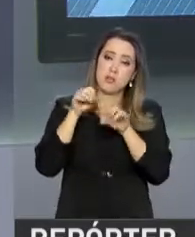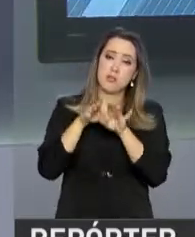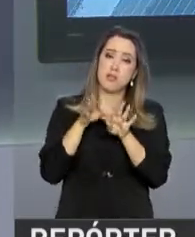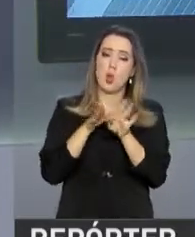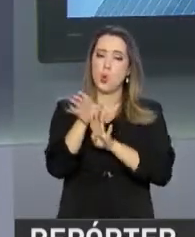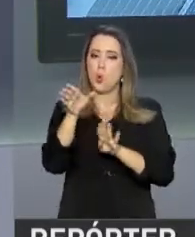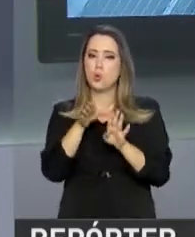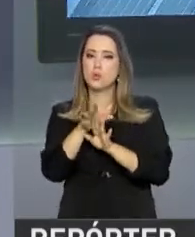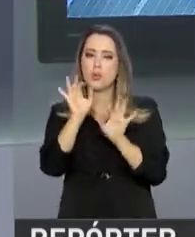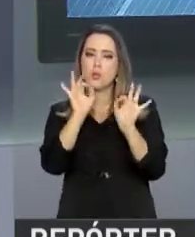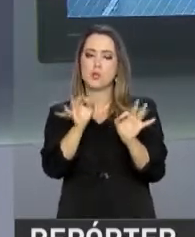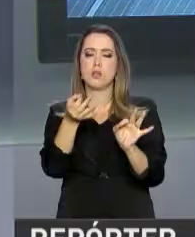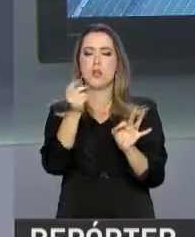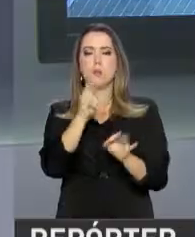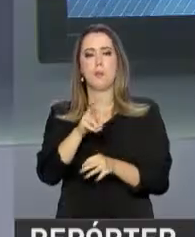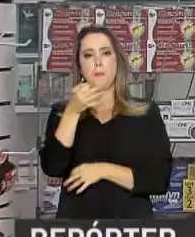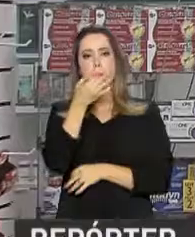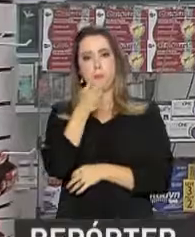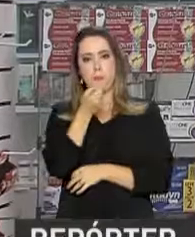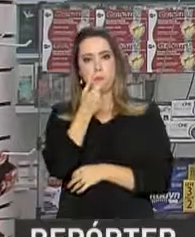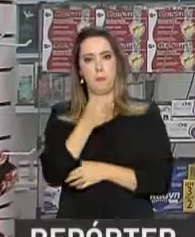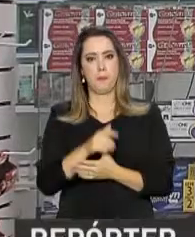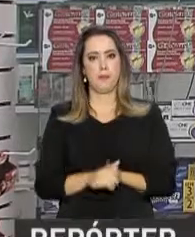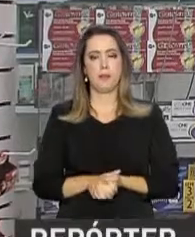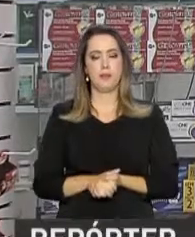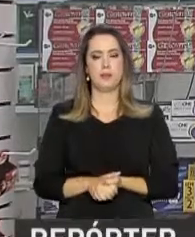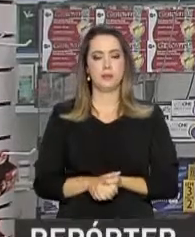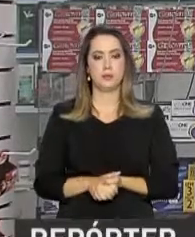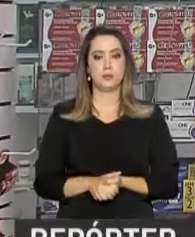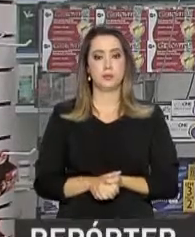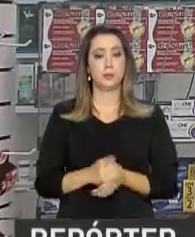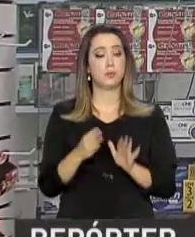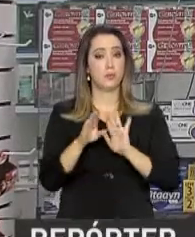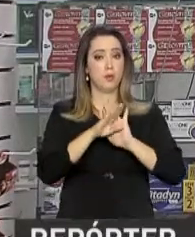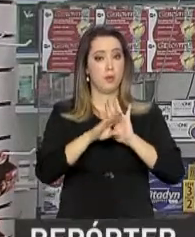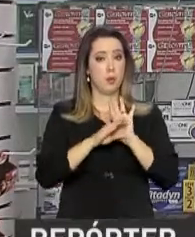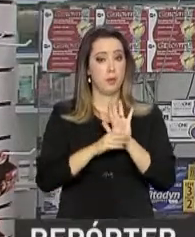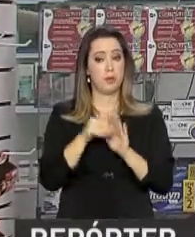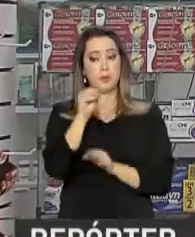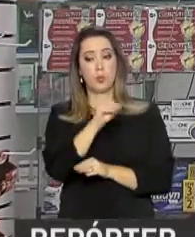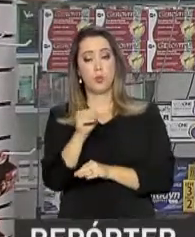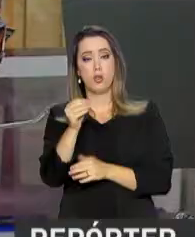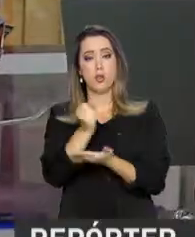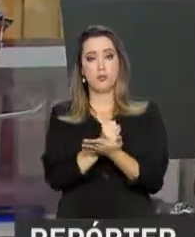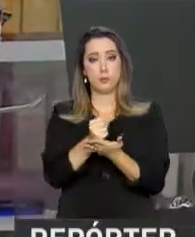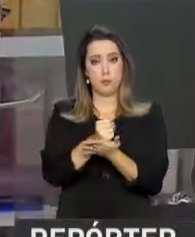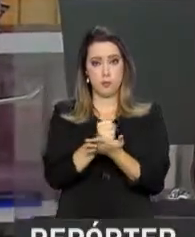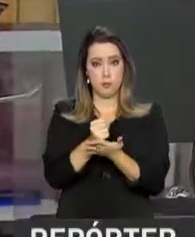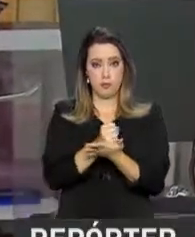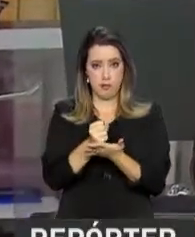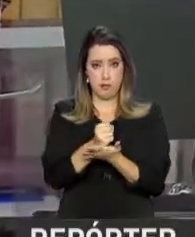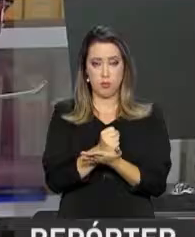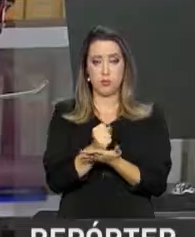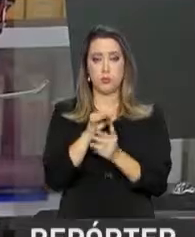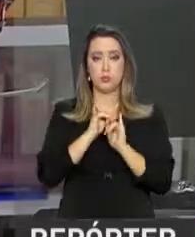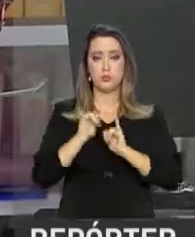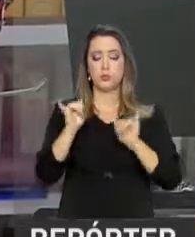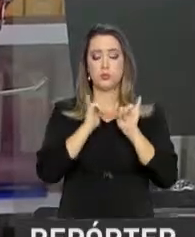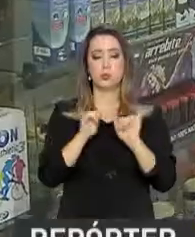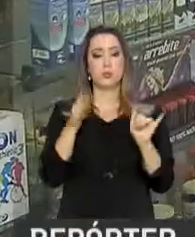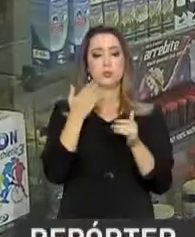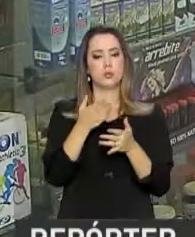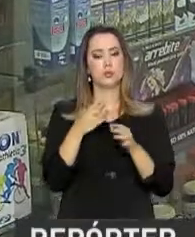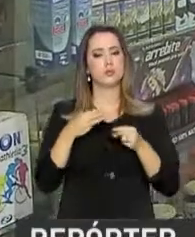uso correto dos medicamentos o programa cuidados farmacêuticos lançado pelo ministério da